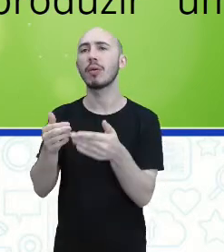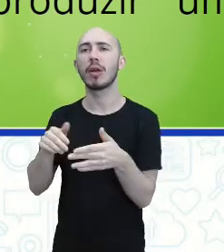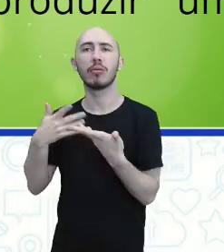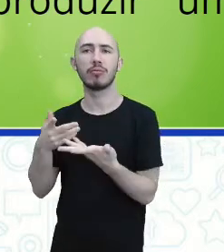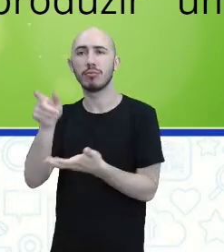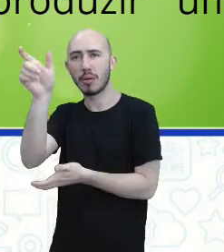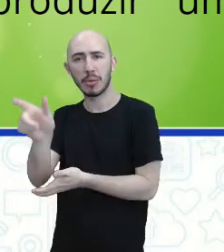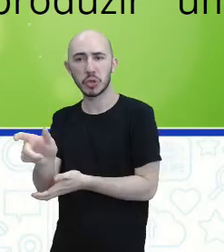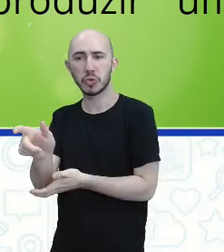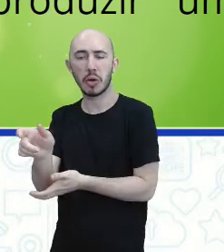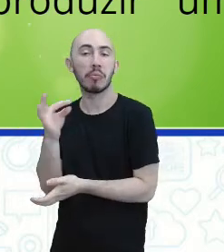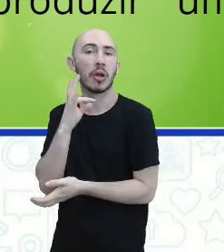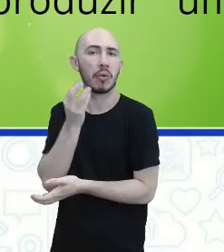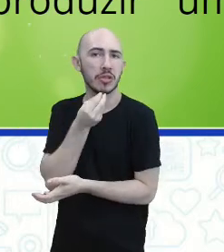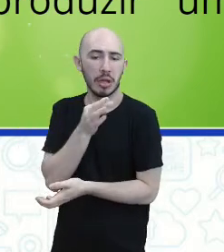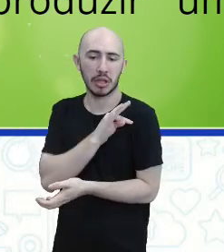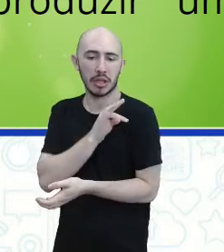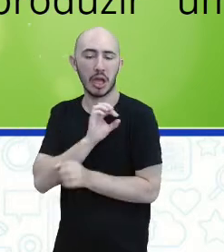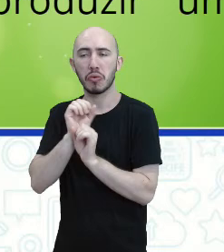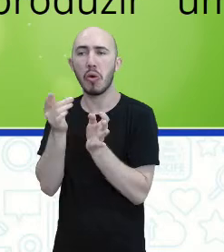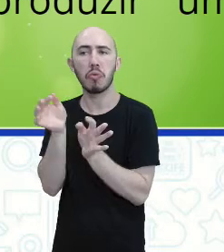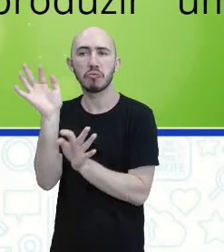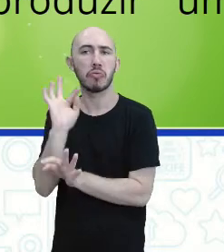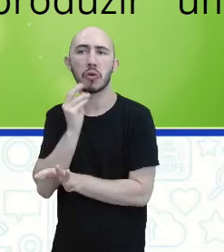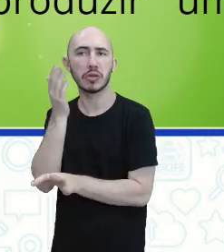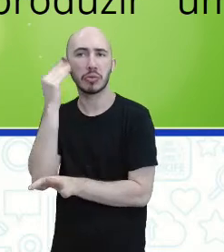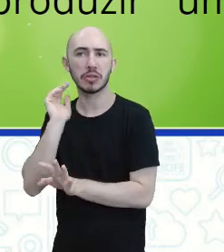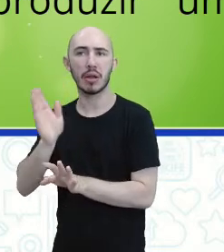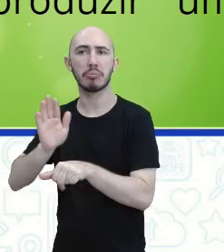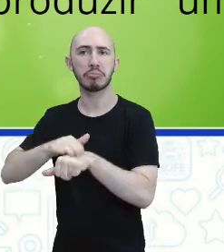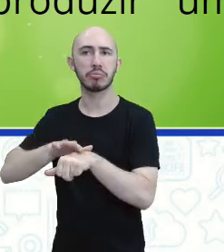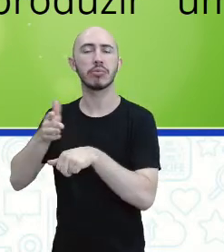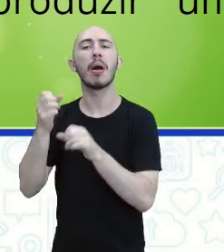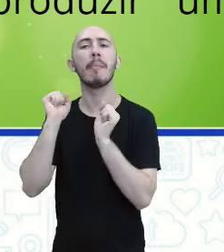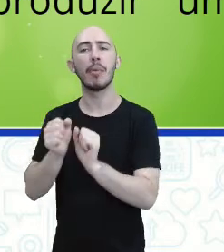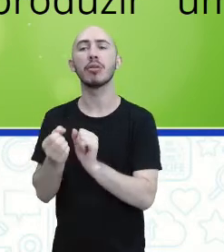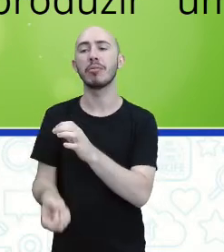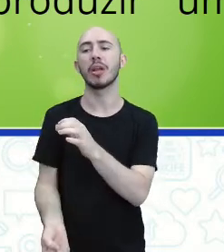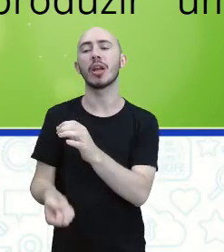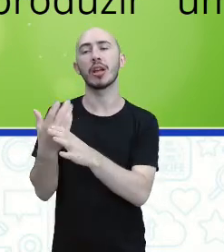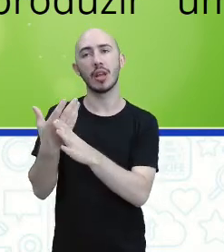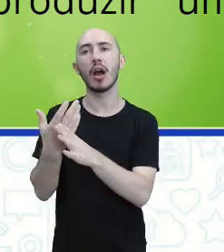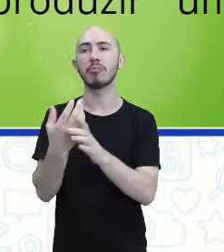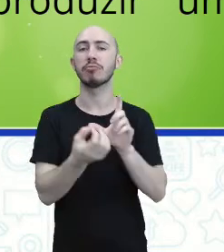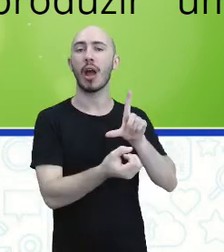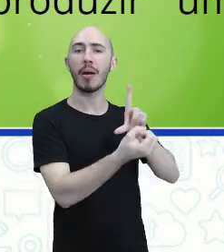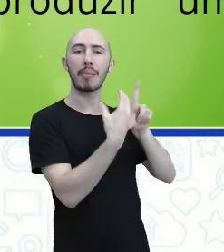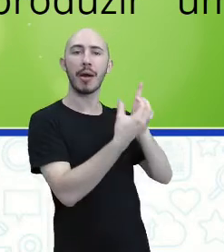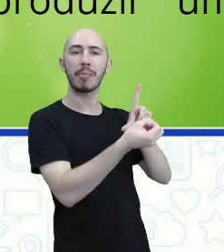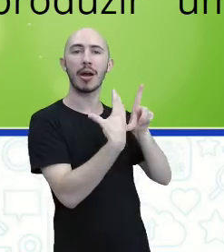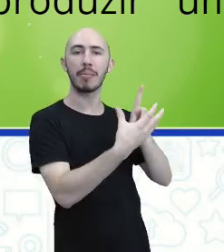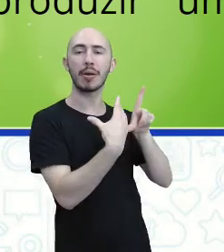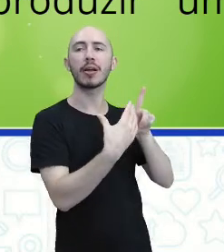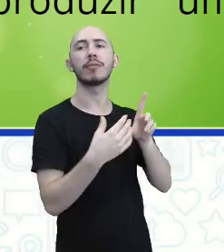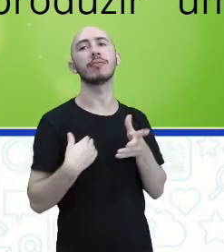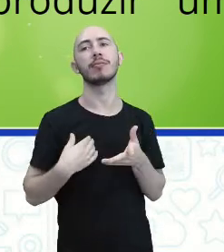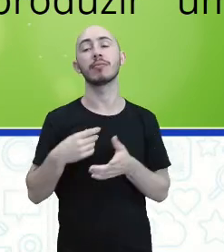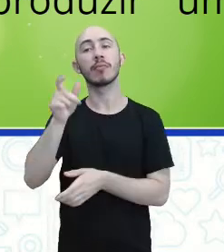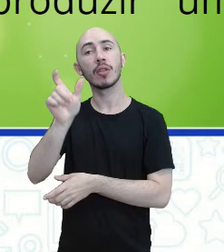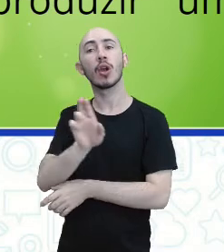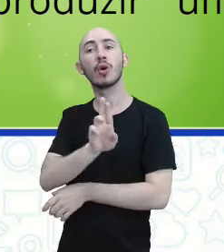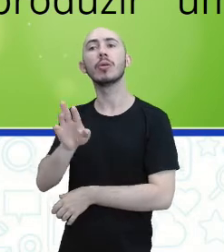conhecimento técnico ou não, pode produzir um tutorial. E essa pessoa que produz o tutorial é chamado de